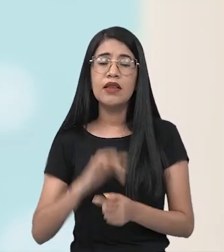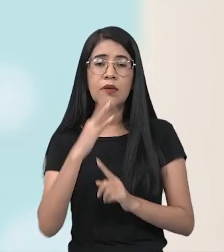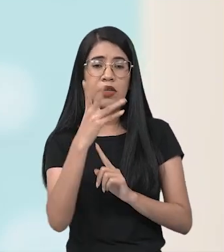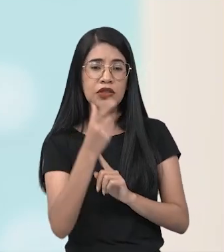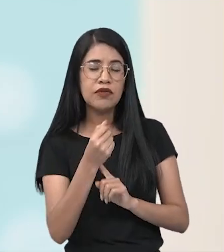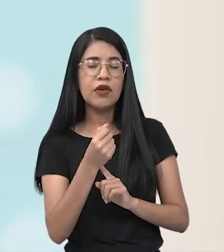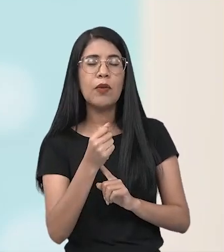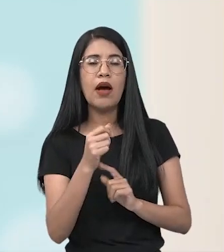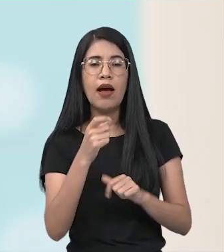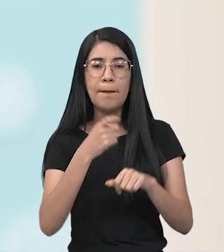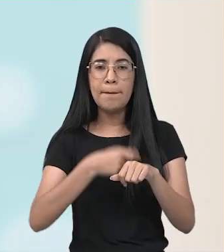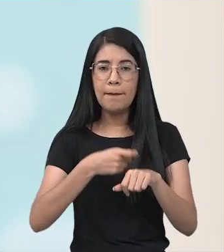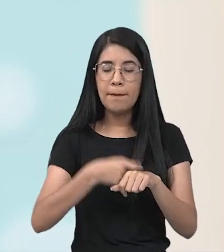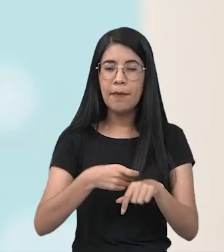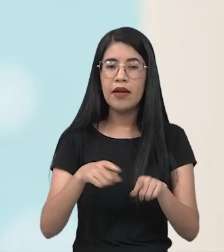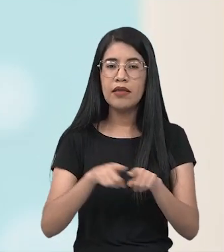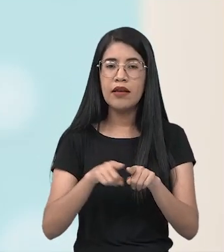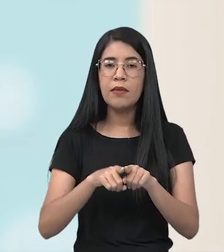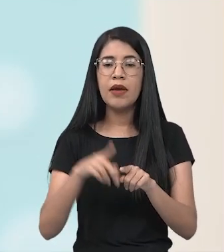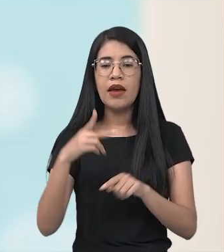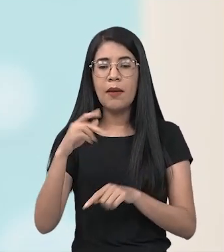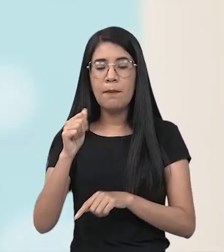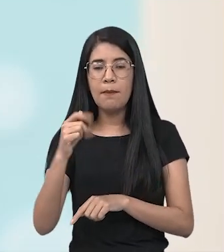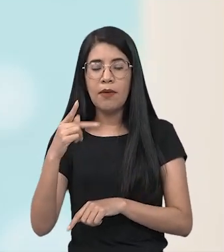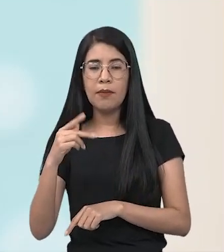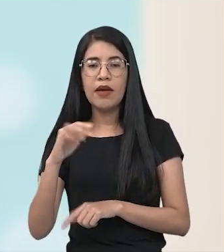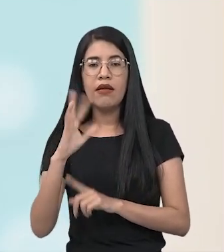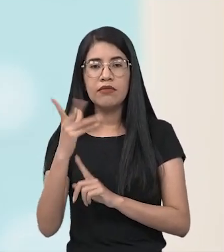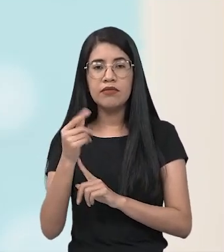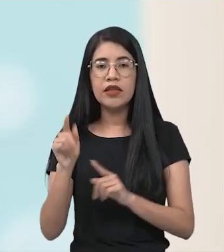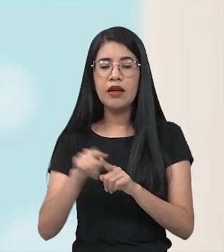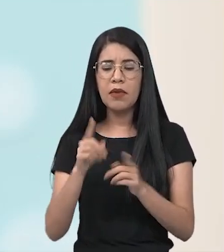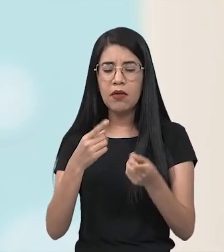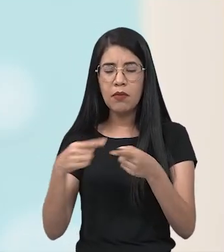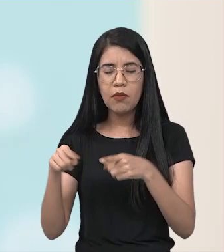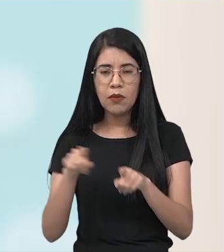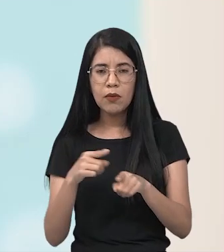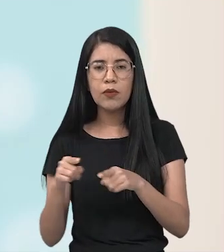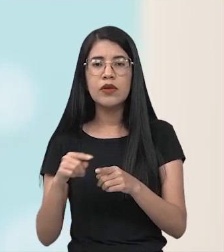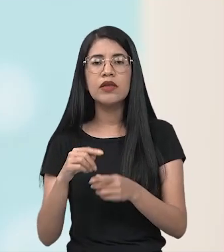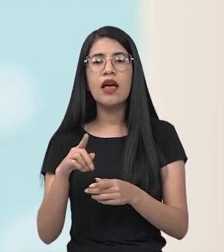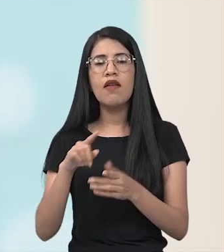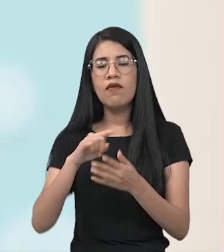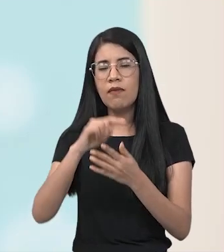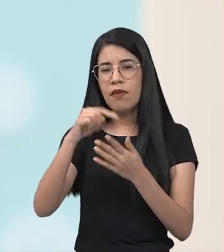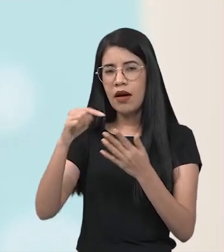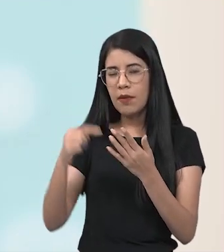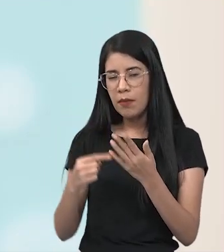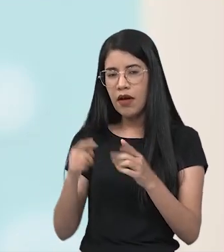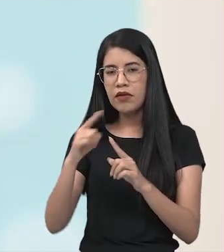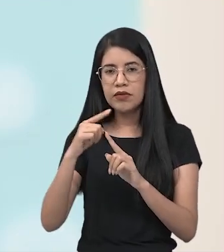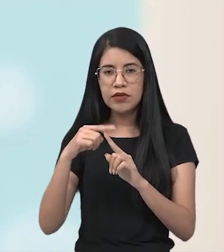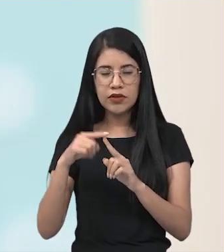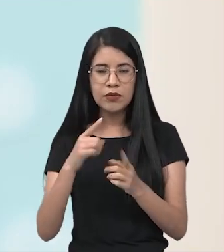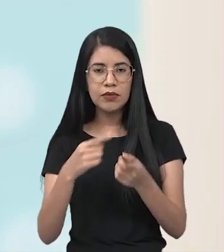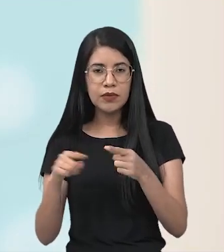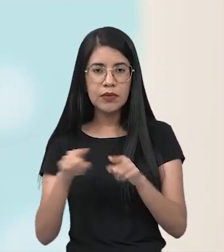plásticas, a gente viu com a pop art, né? A gente conversou sobre a música, nós vimos o blues, o jazz, o